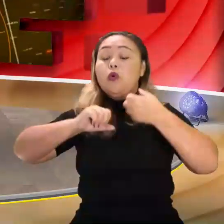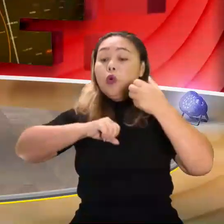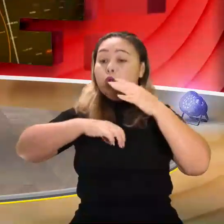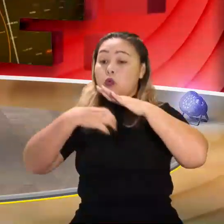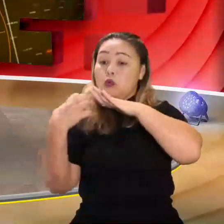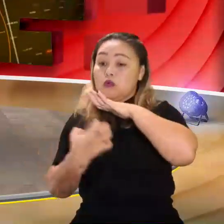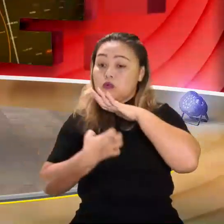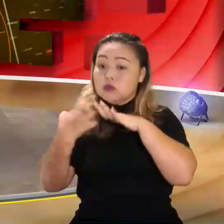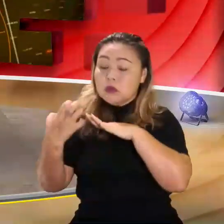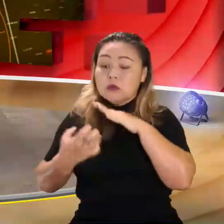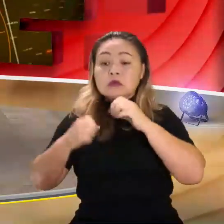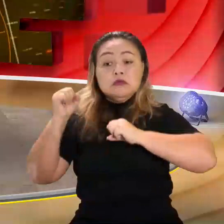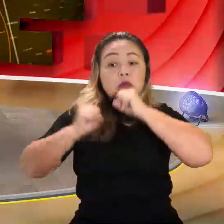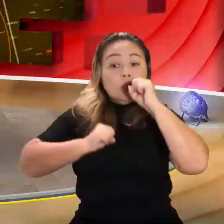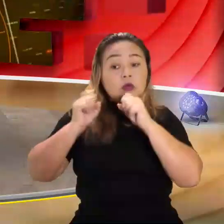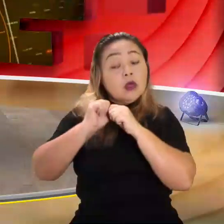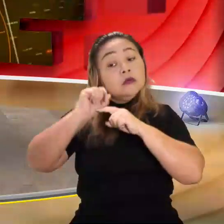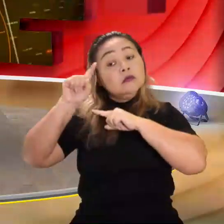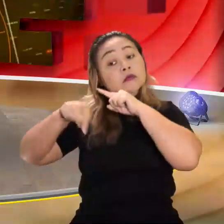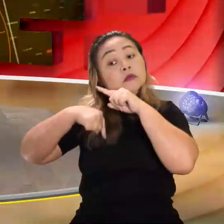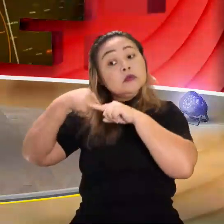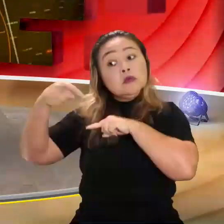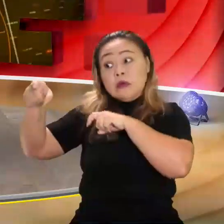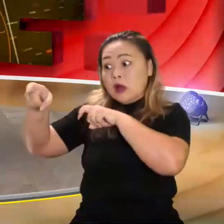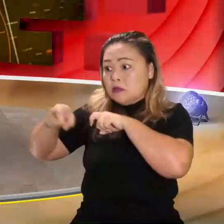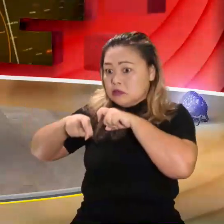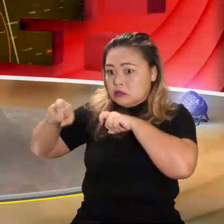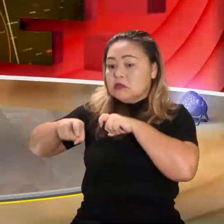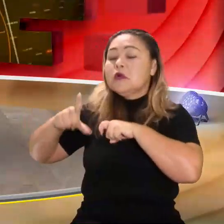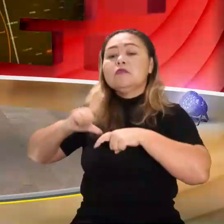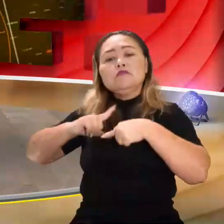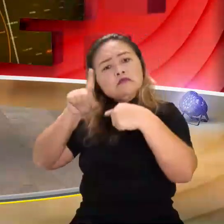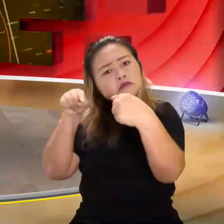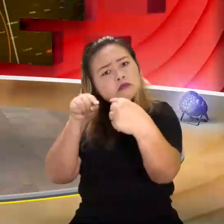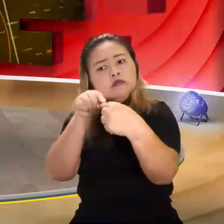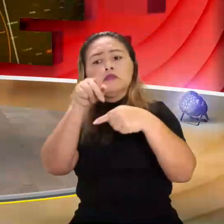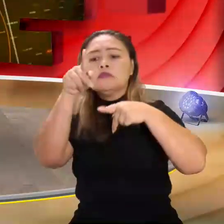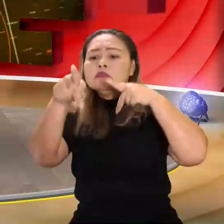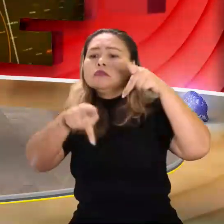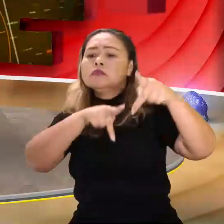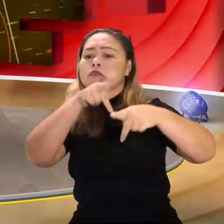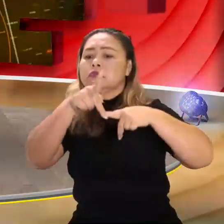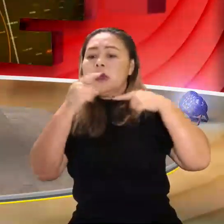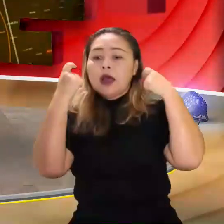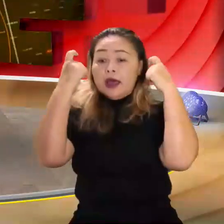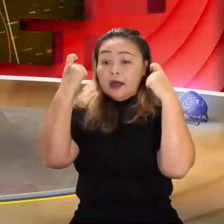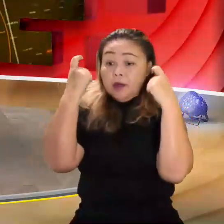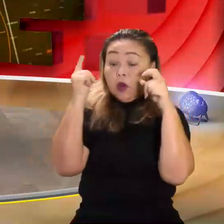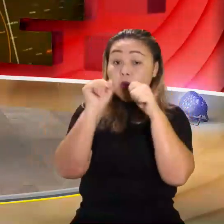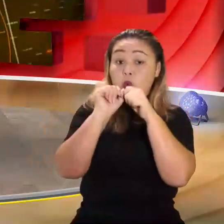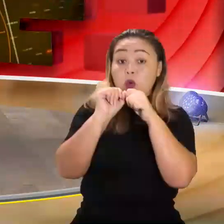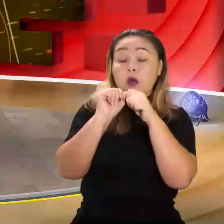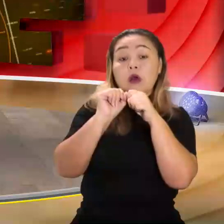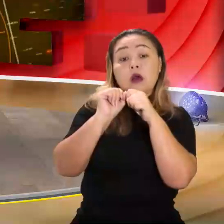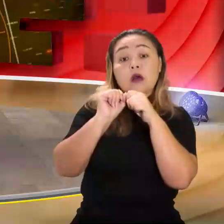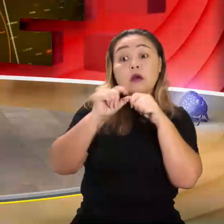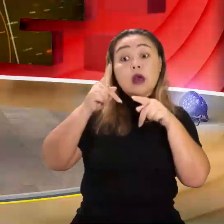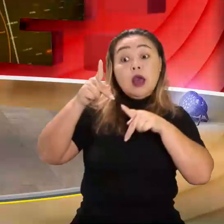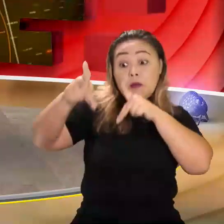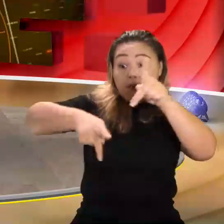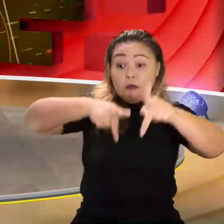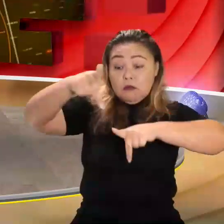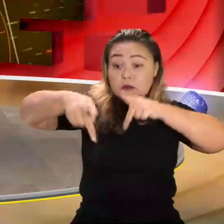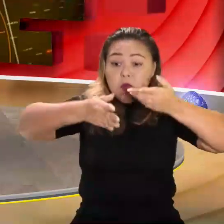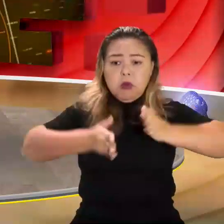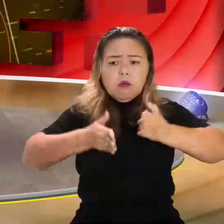amigo, hoje em dia ficou a gente bom. tem uma produção agrícola que não atende a população, por mais que a preocupação dele era, enquanto a